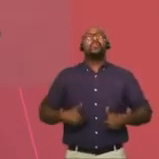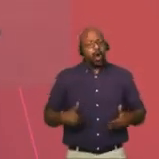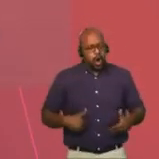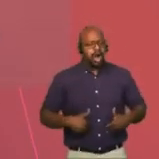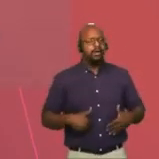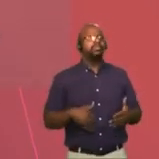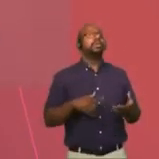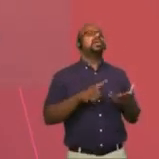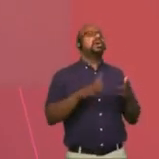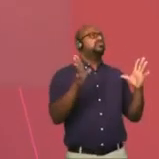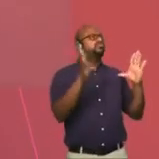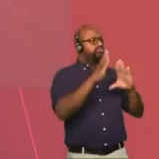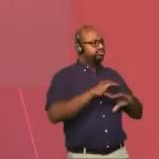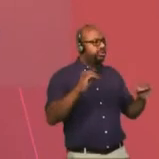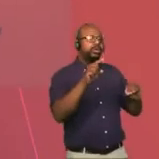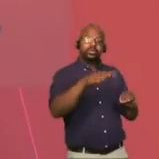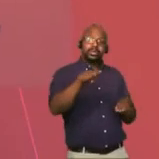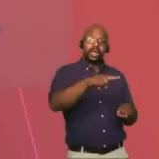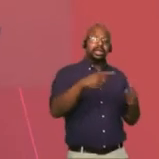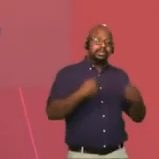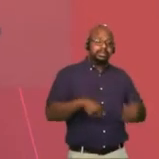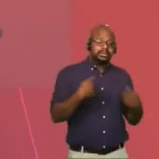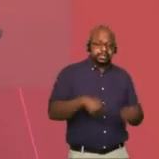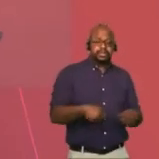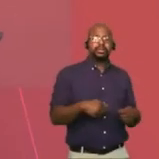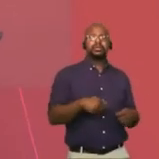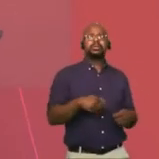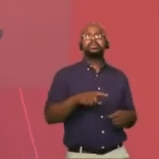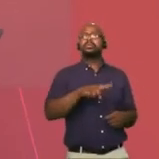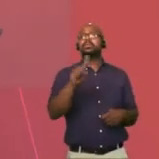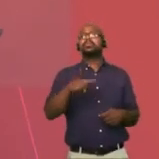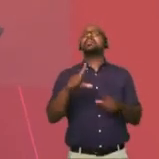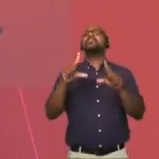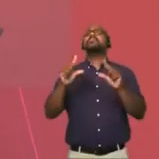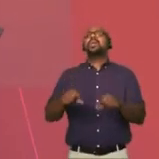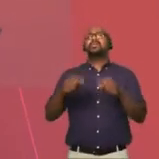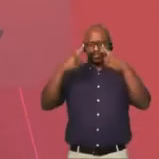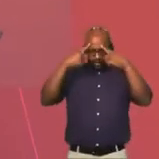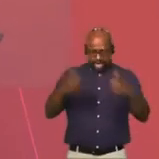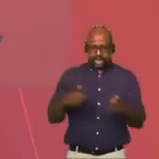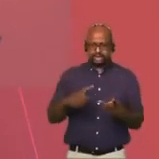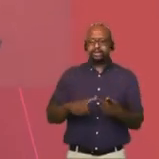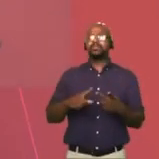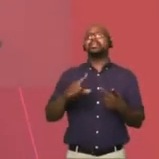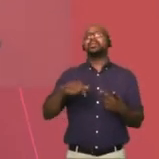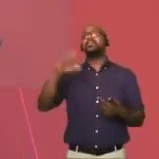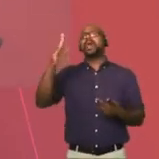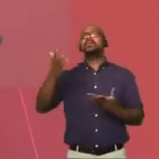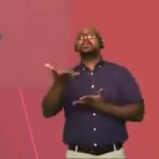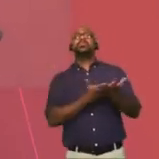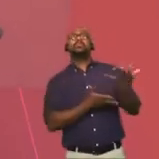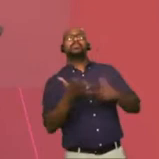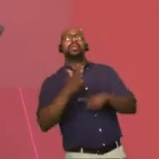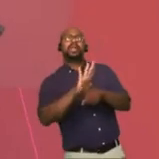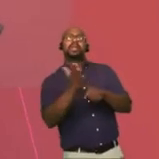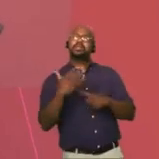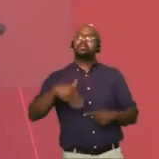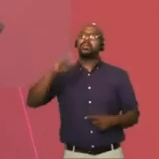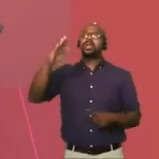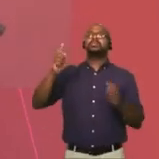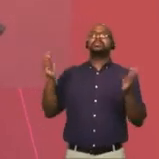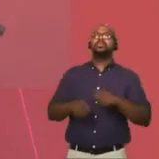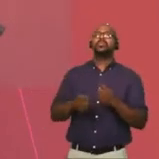se a gente conseguir atender as pessoas no que elas quem é do que elas precisam nós vamos ter menos violência vamos ter mais cooperação nós vamos ter mais